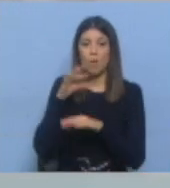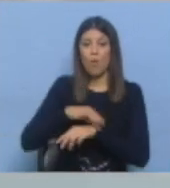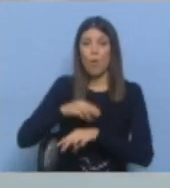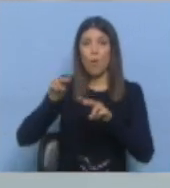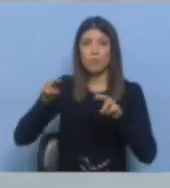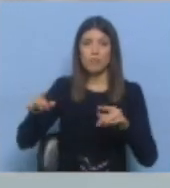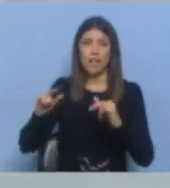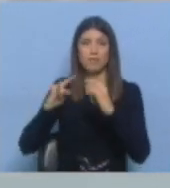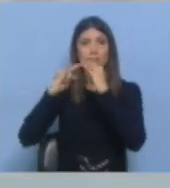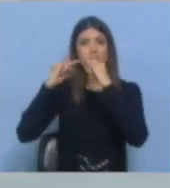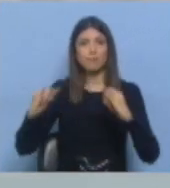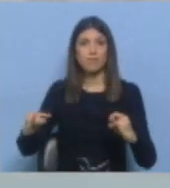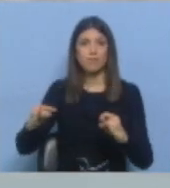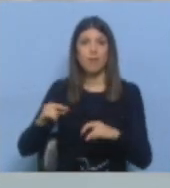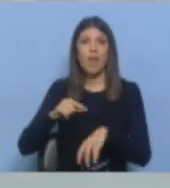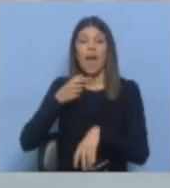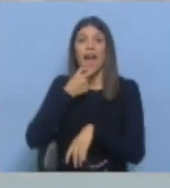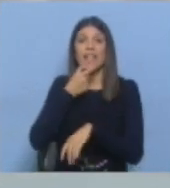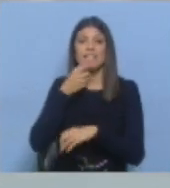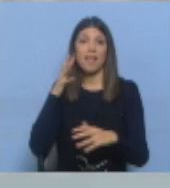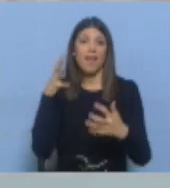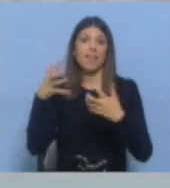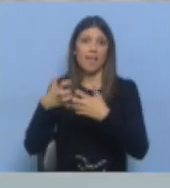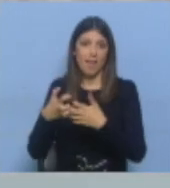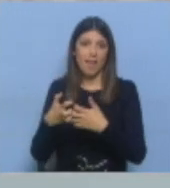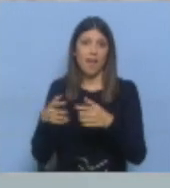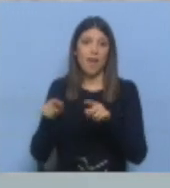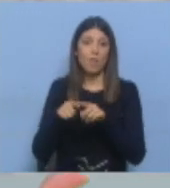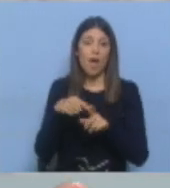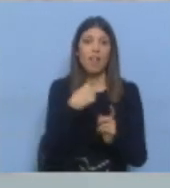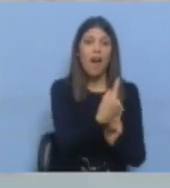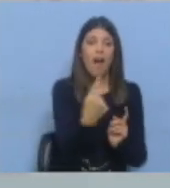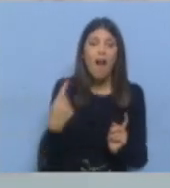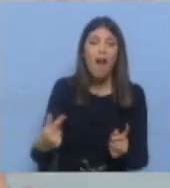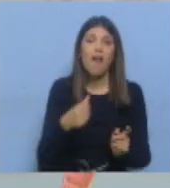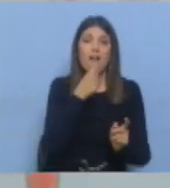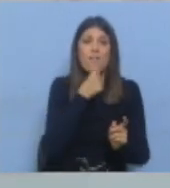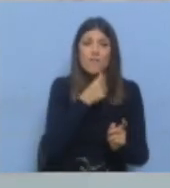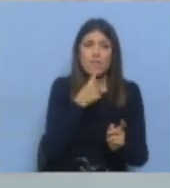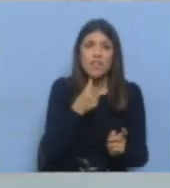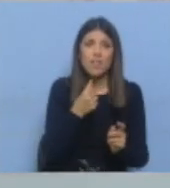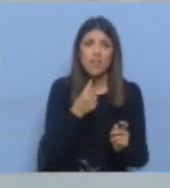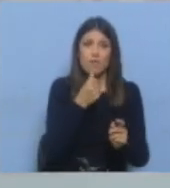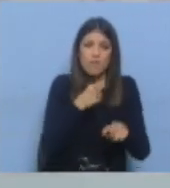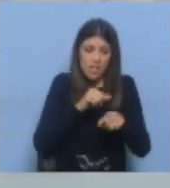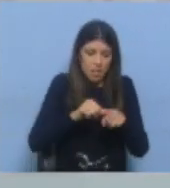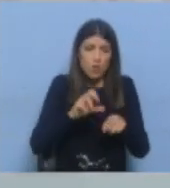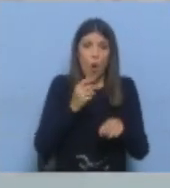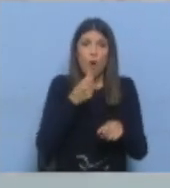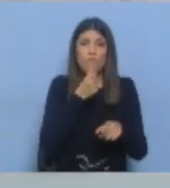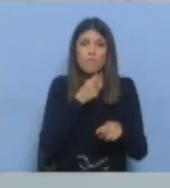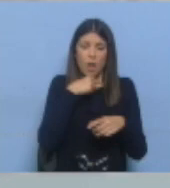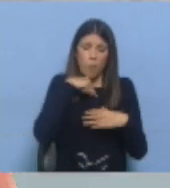não só feridos do ponto de vista económico, não é? Como feridos também interiormente, pessoas sozinhas,